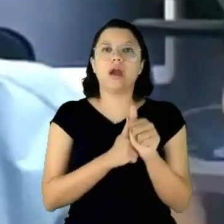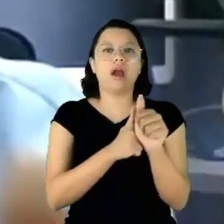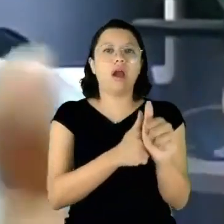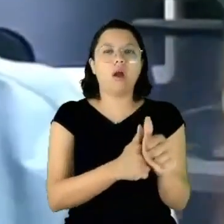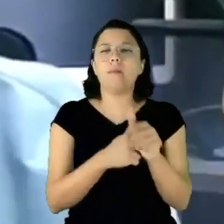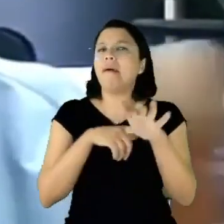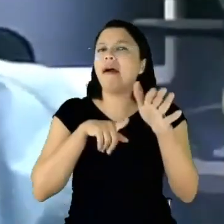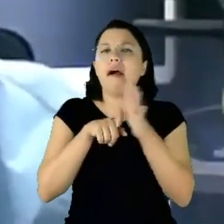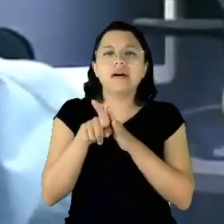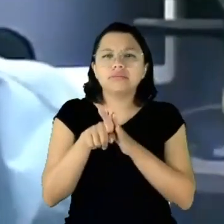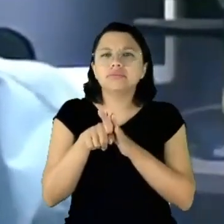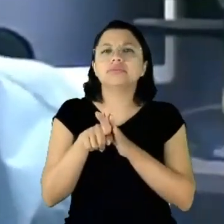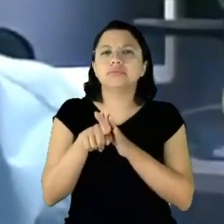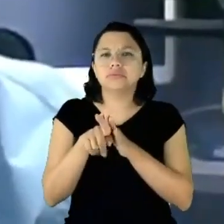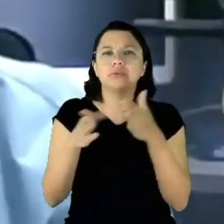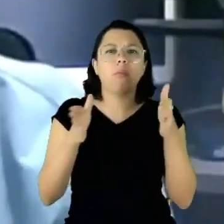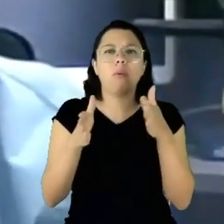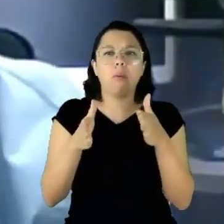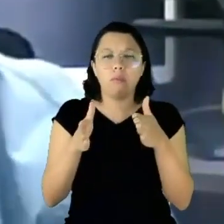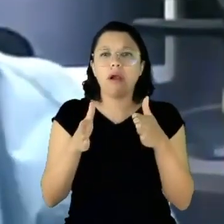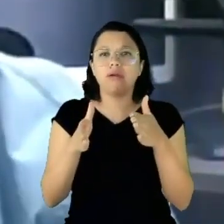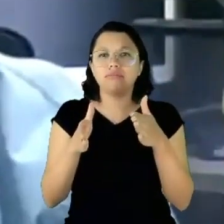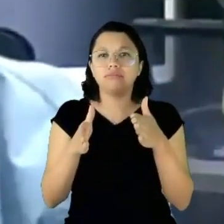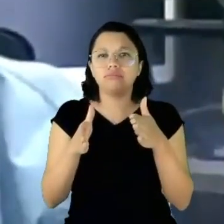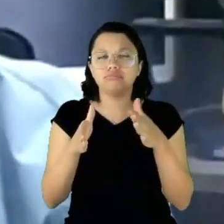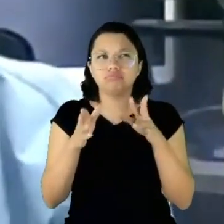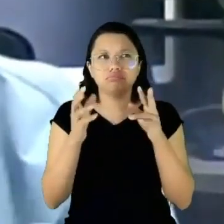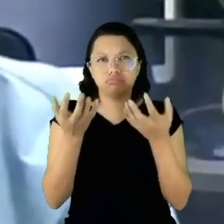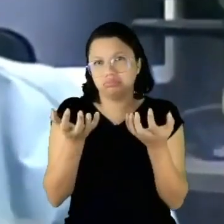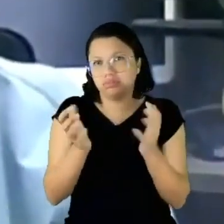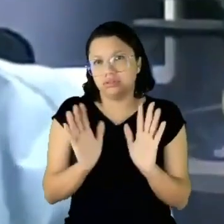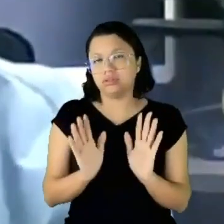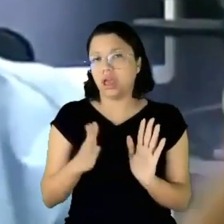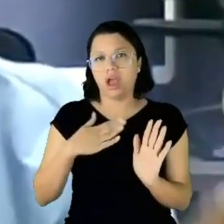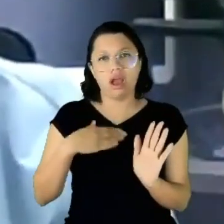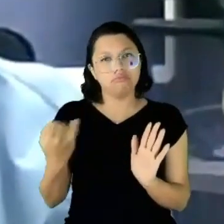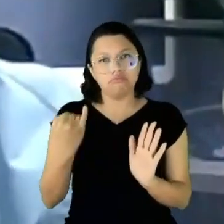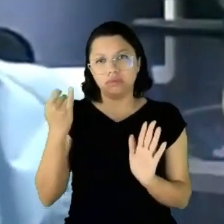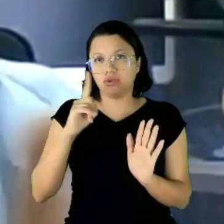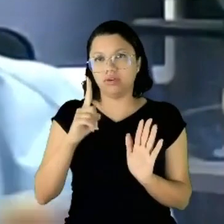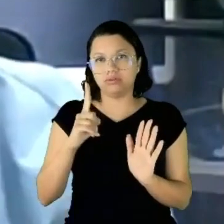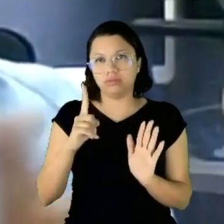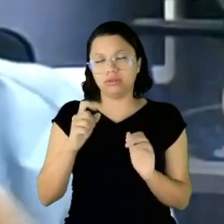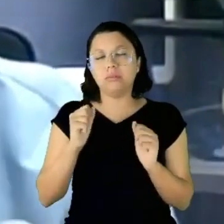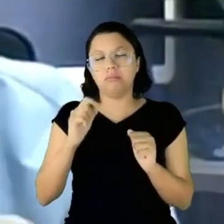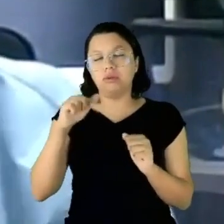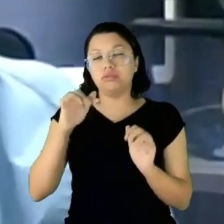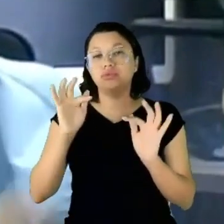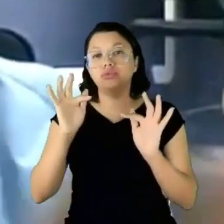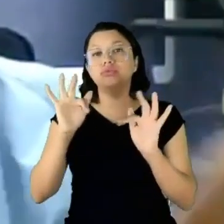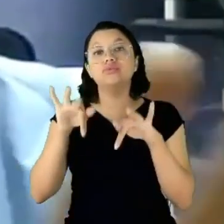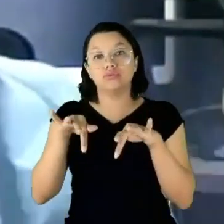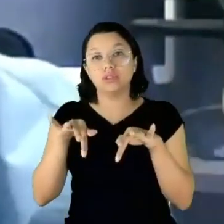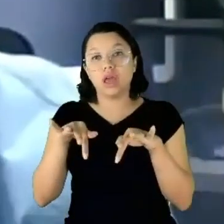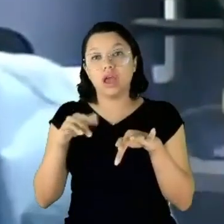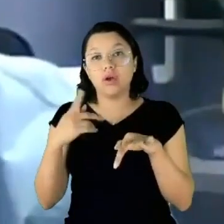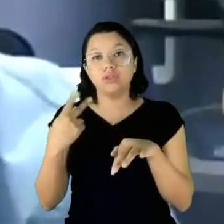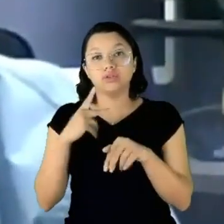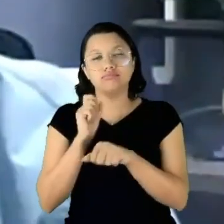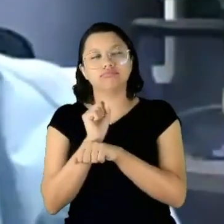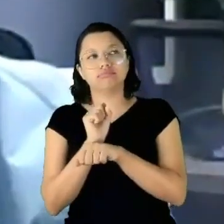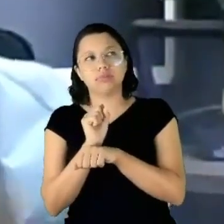e questionem no momento que quiserem sobre isso, eu não me importo se que seja ao final, se pararem ali,